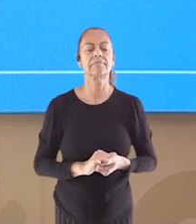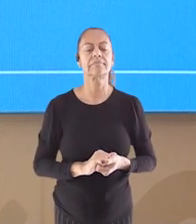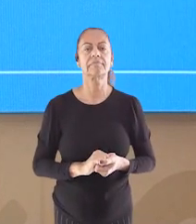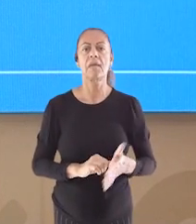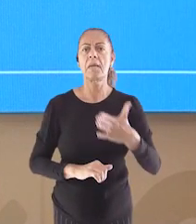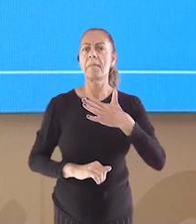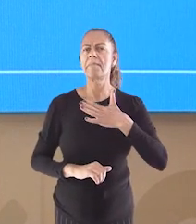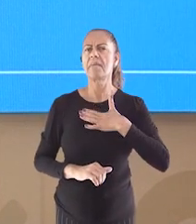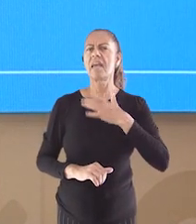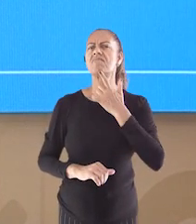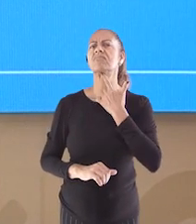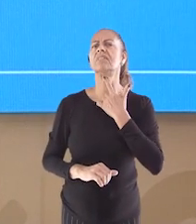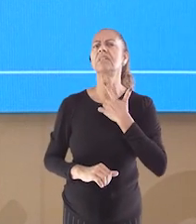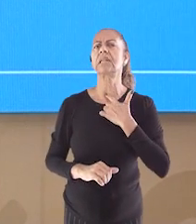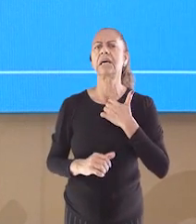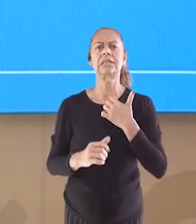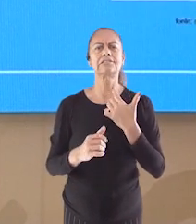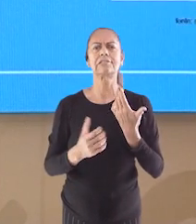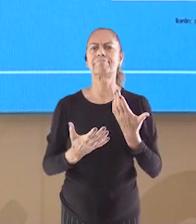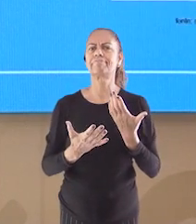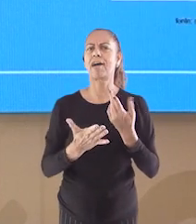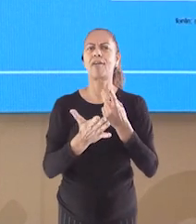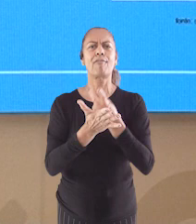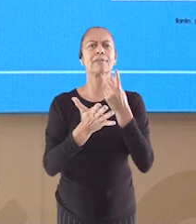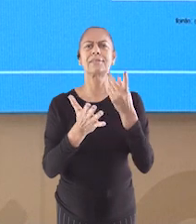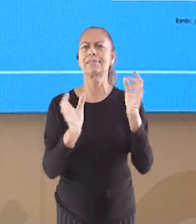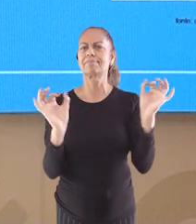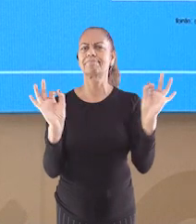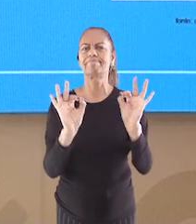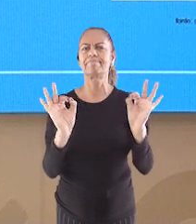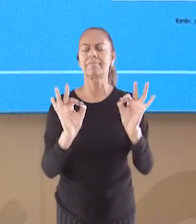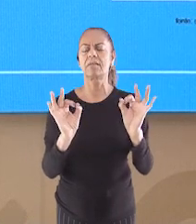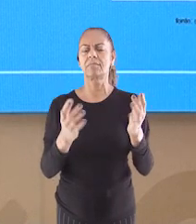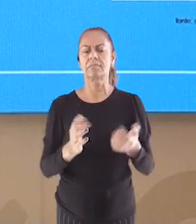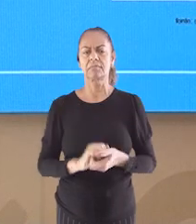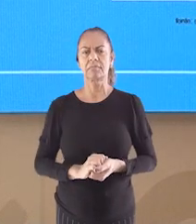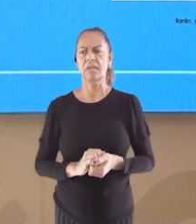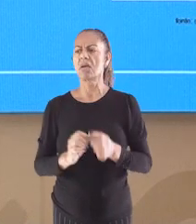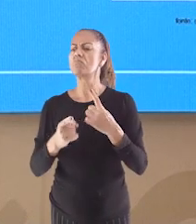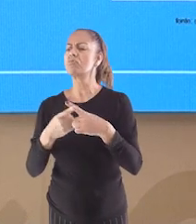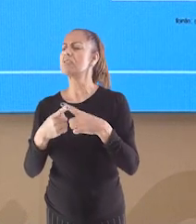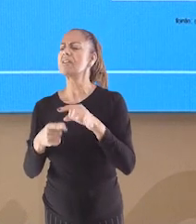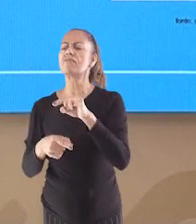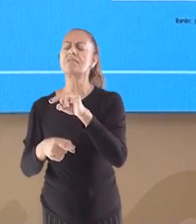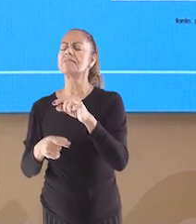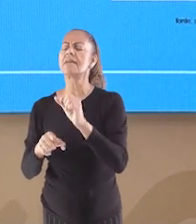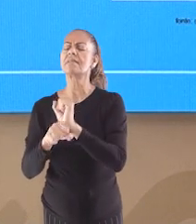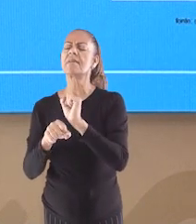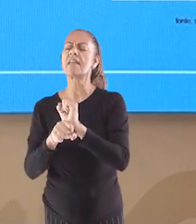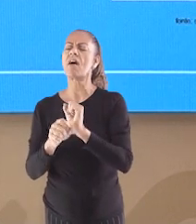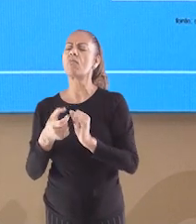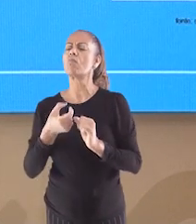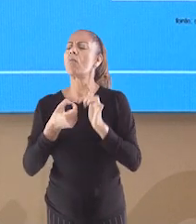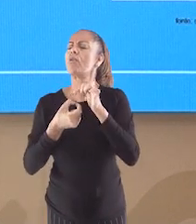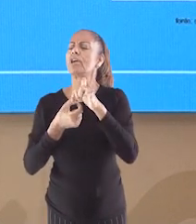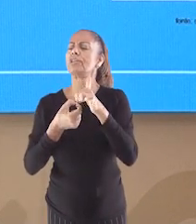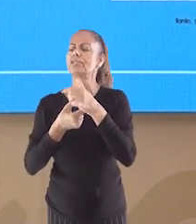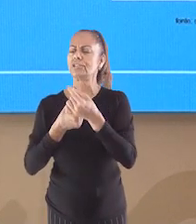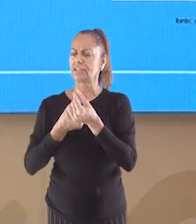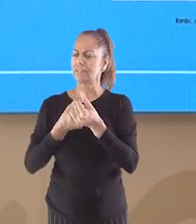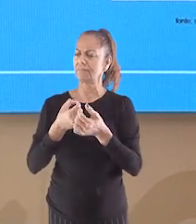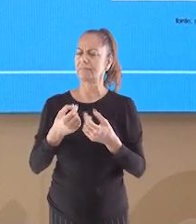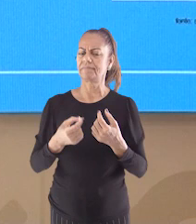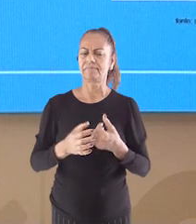sim, vamos lá? Questão número 1. Vamos ler a tirinha para responder as questões 1 e 2. Vamos ler